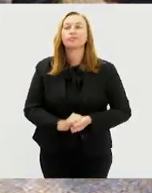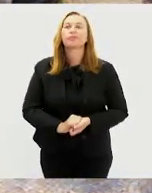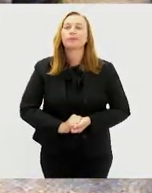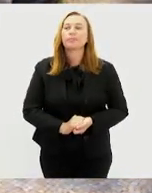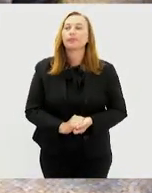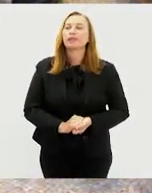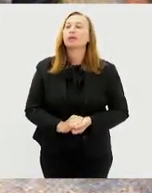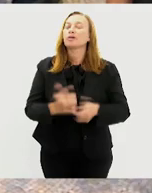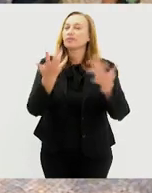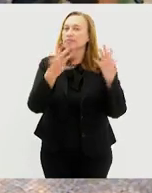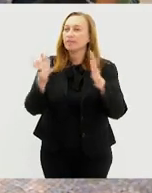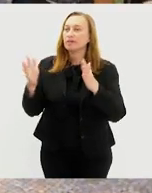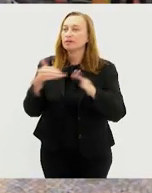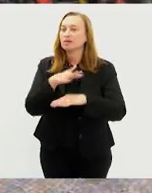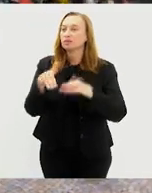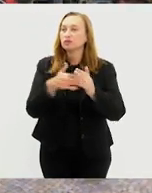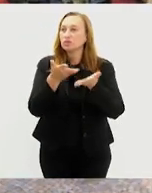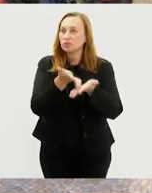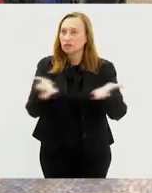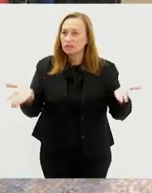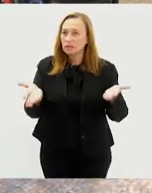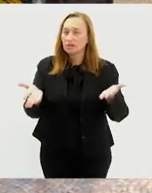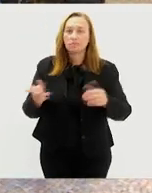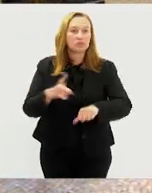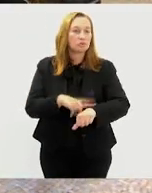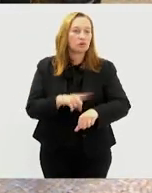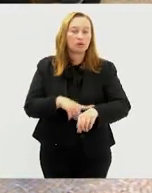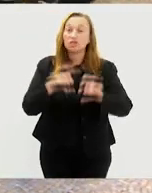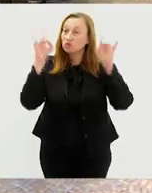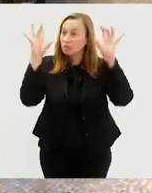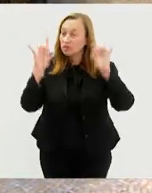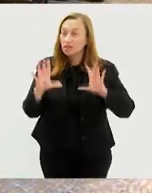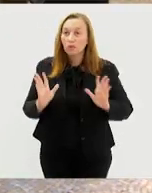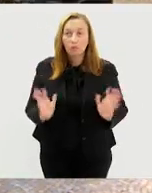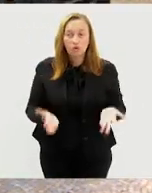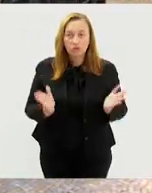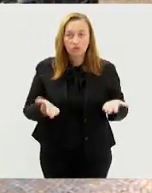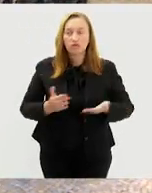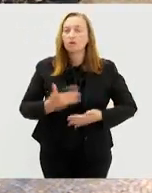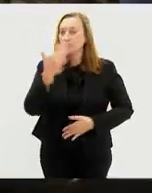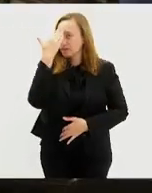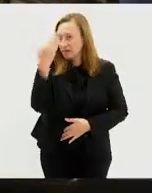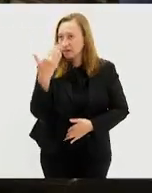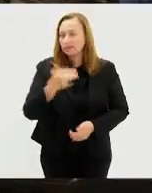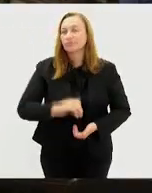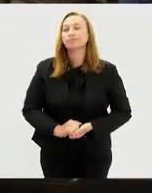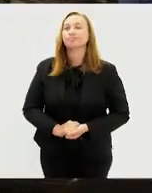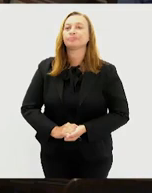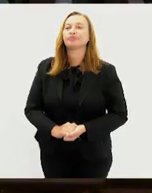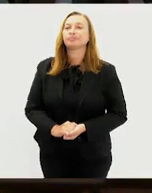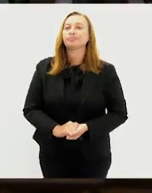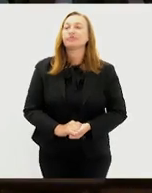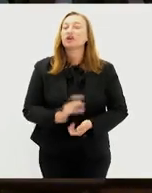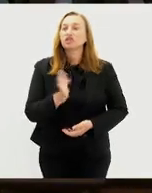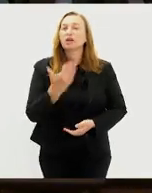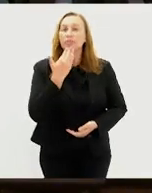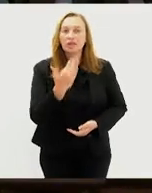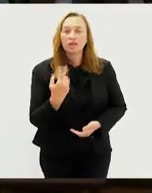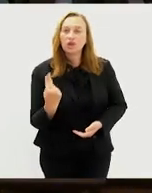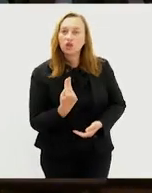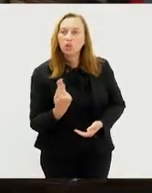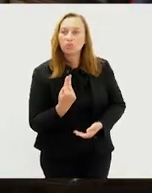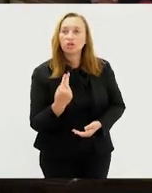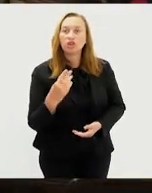parabenizar toda a casa por essa sessão que foi feita hoje aqui muito obrigado já pedi com autoria em